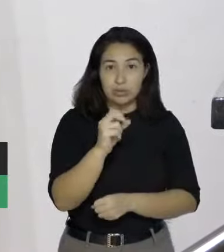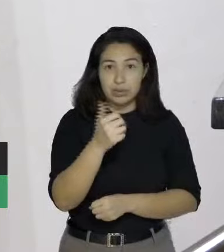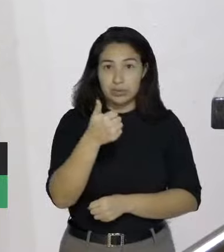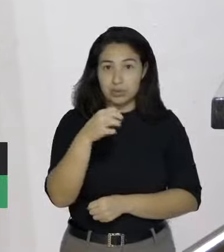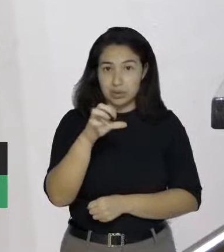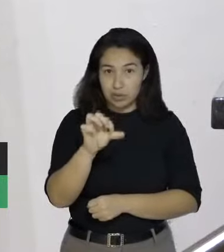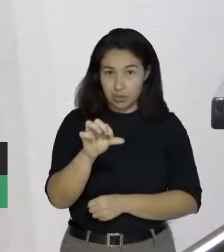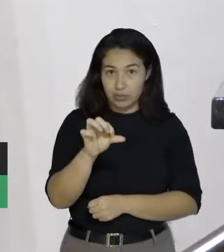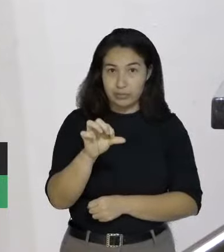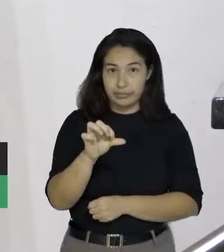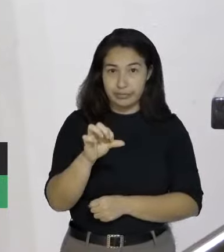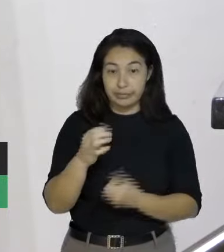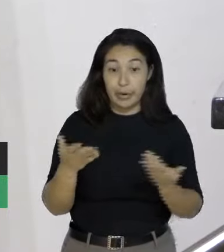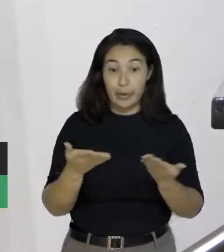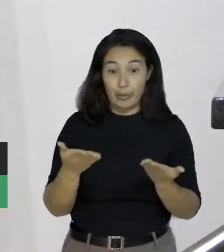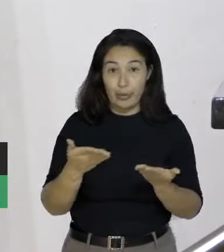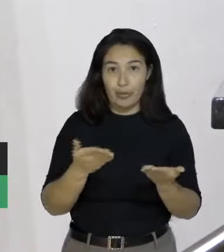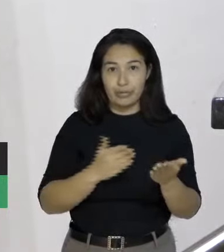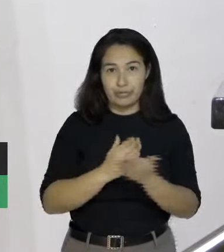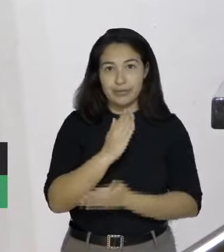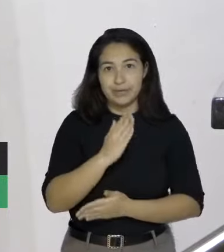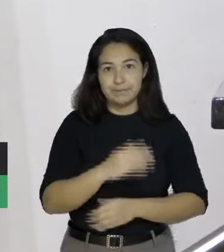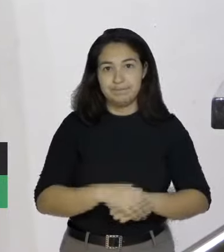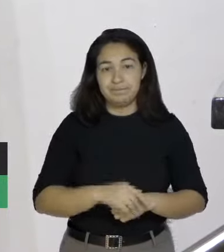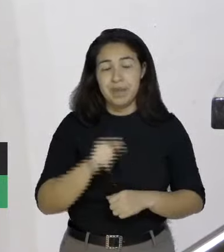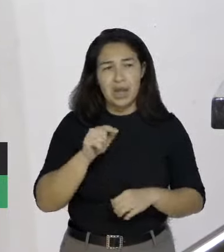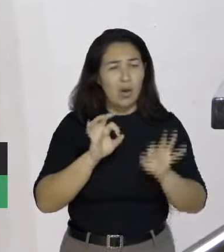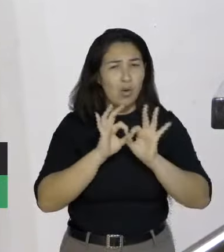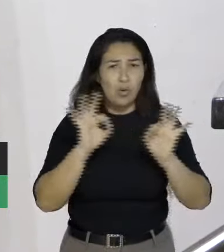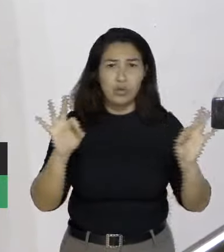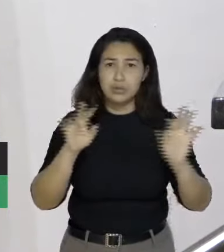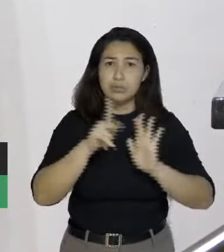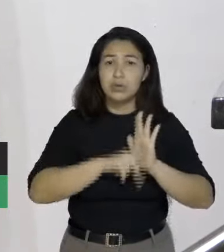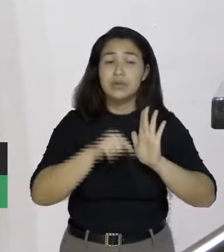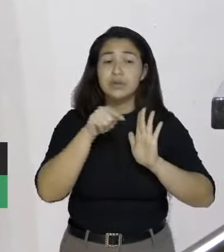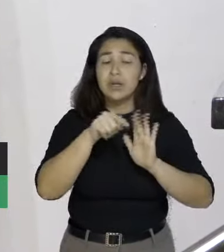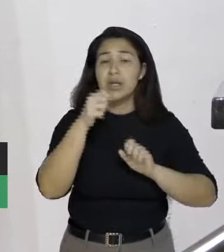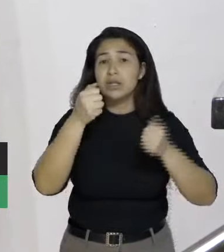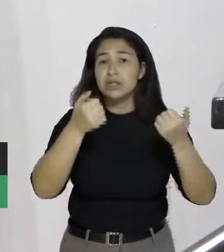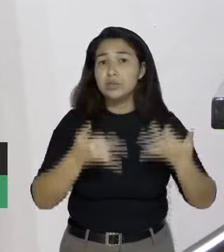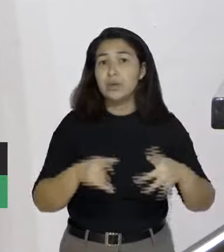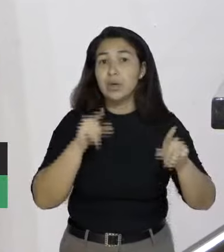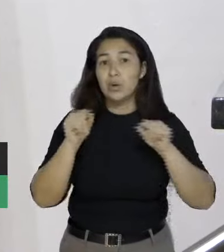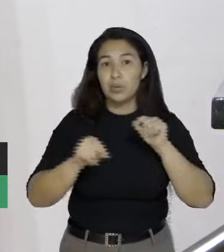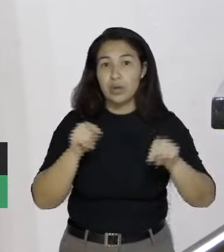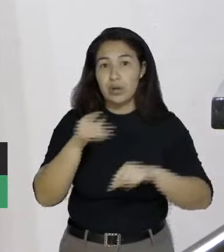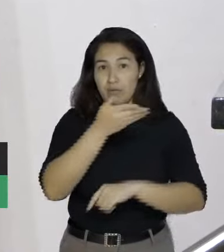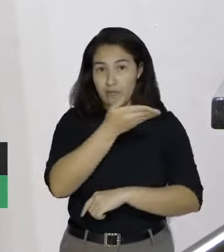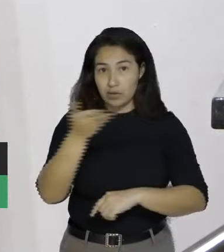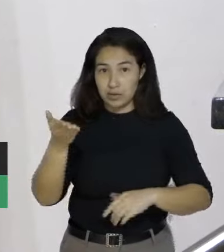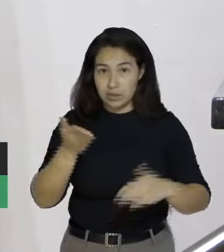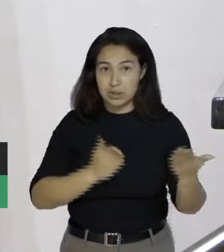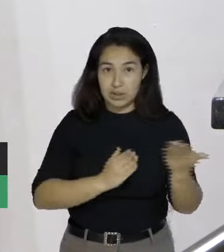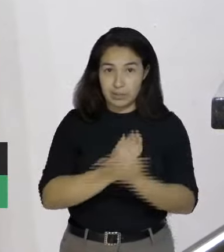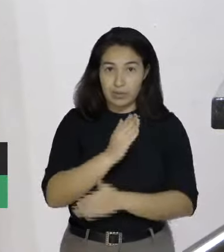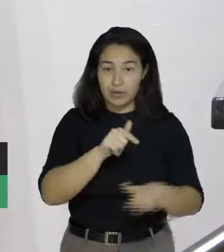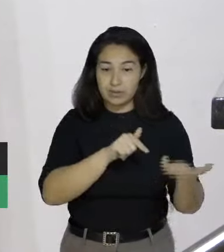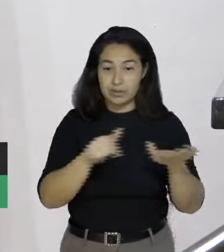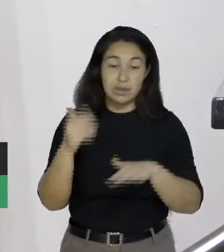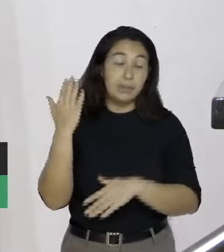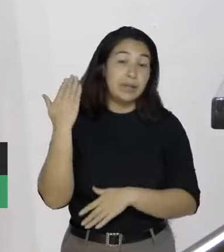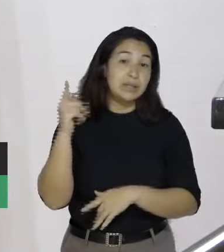depois foi aprovado o projeto era um excelente projeto o que que dizia o projeto que os senhores aprovaram por unanimidade na semana passada